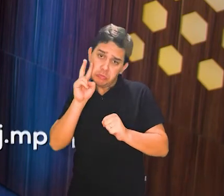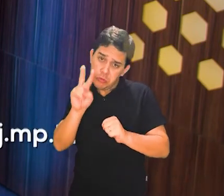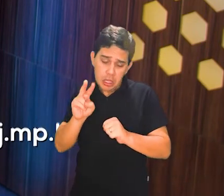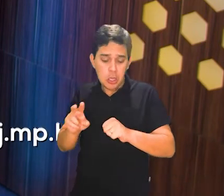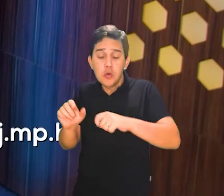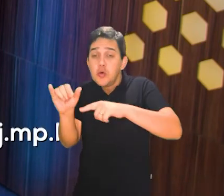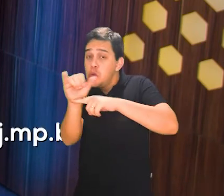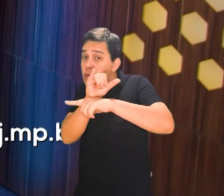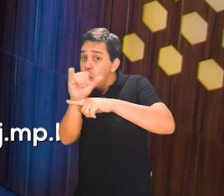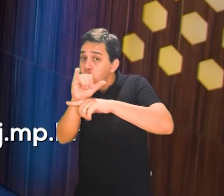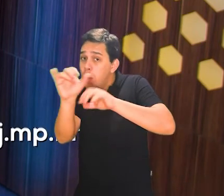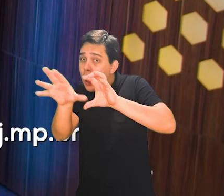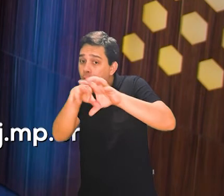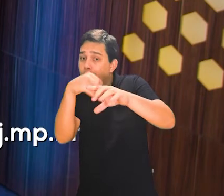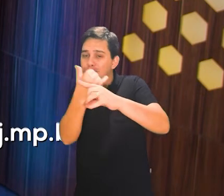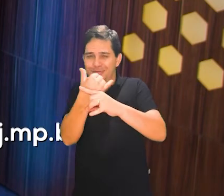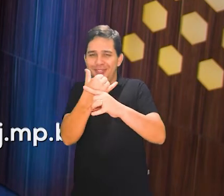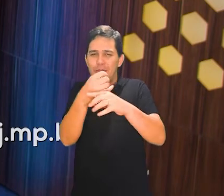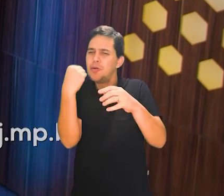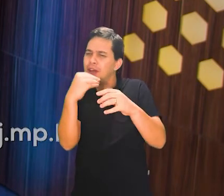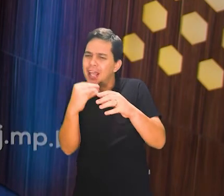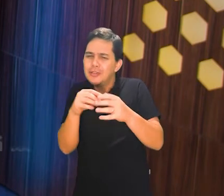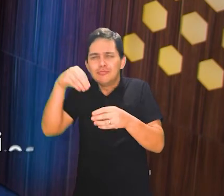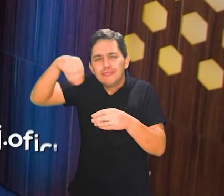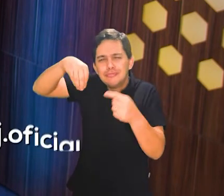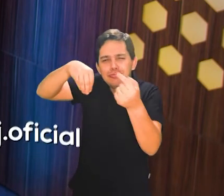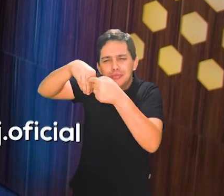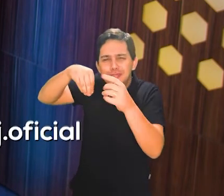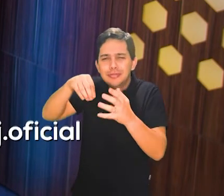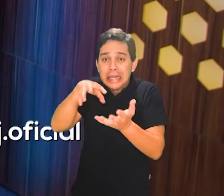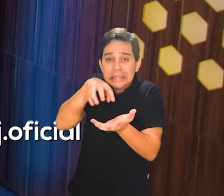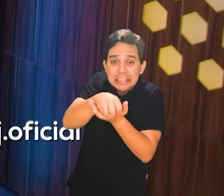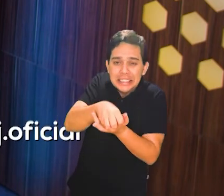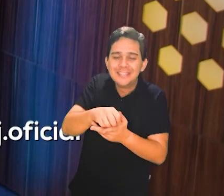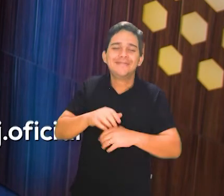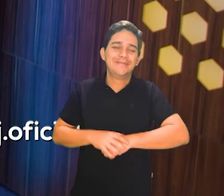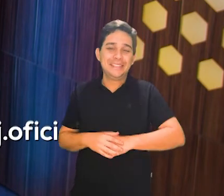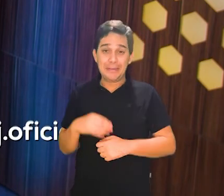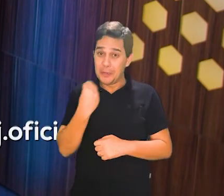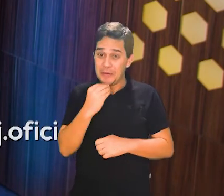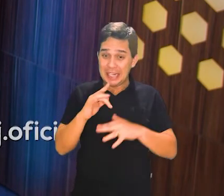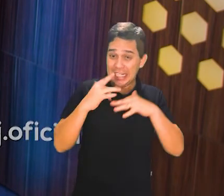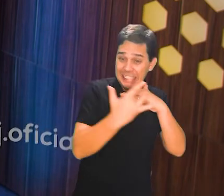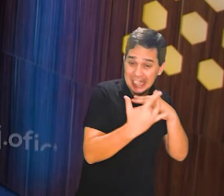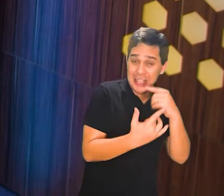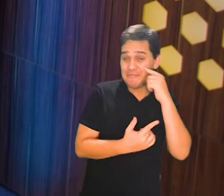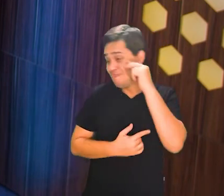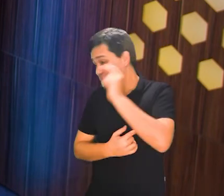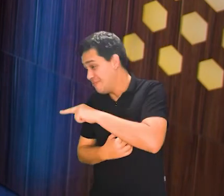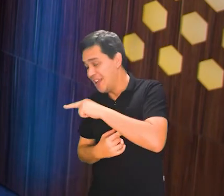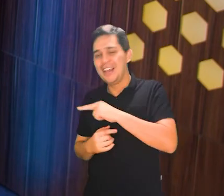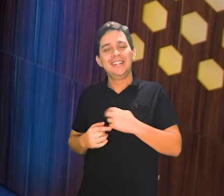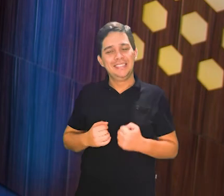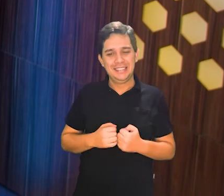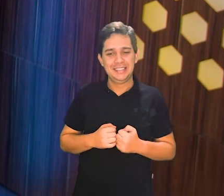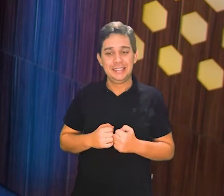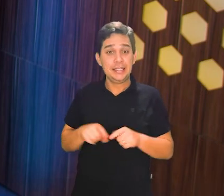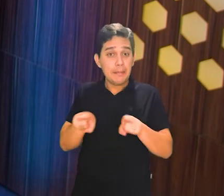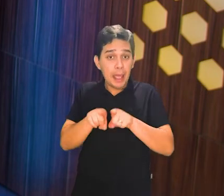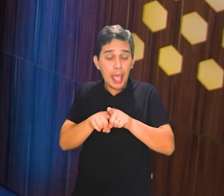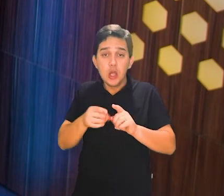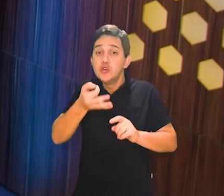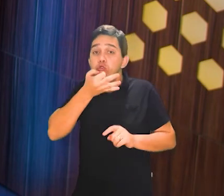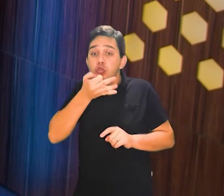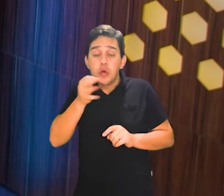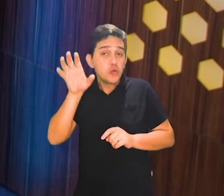YouTube, se inscreva e ative as notificações. Não deixe de nos seguir nas nossas redes sociais e de escutar o podcast do